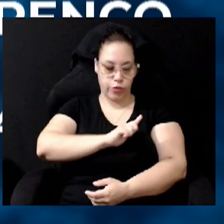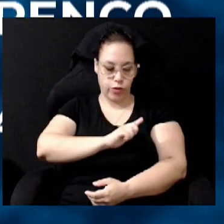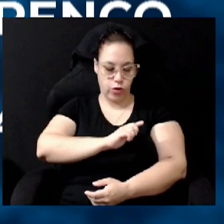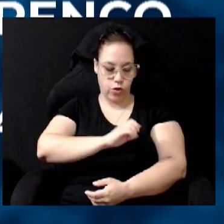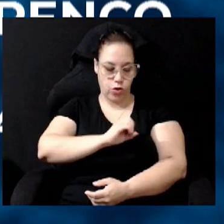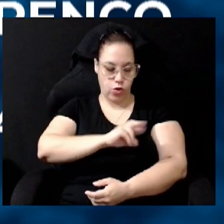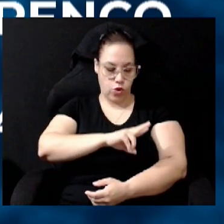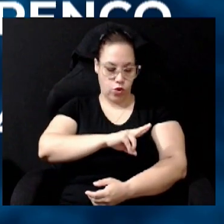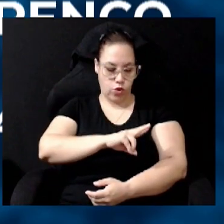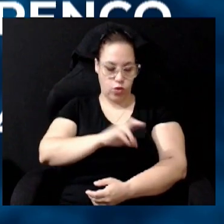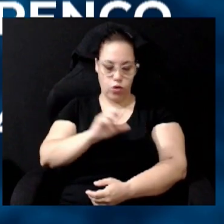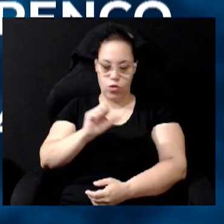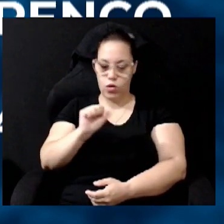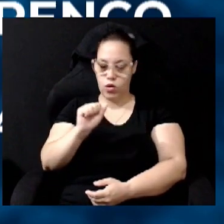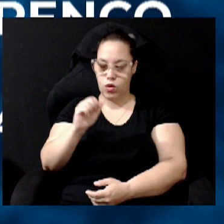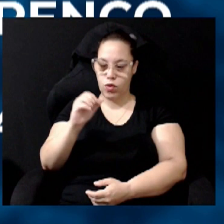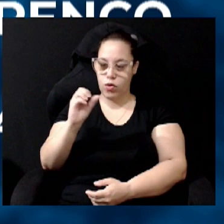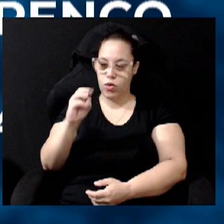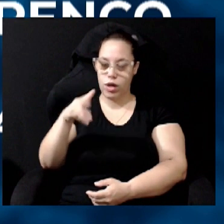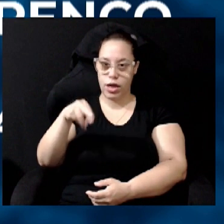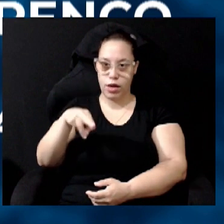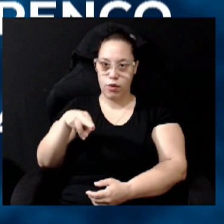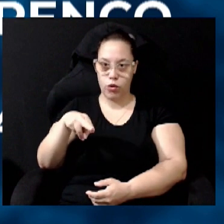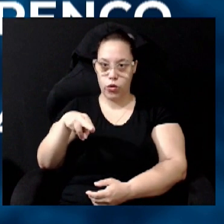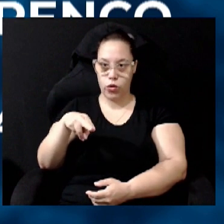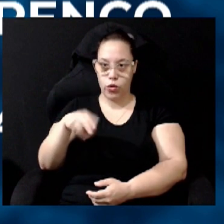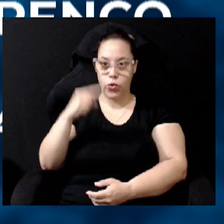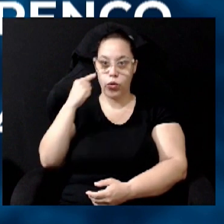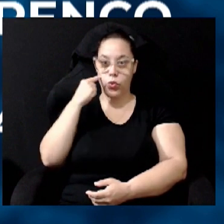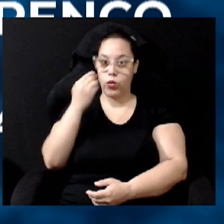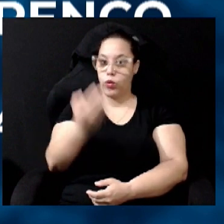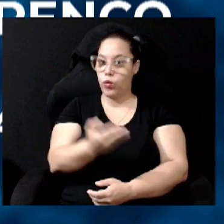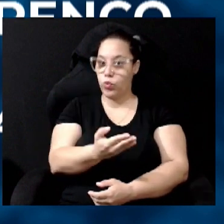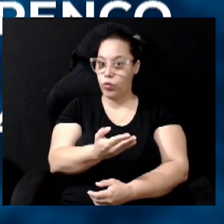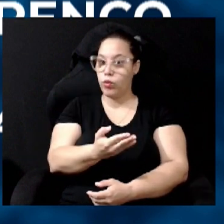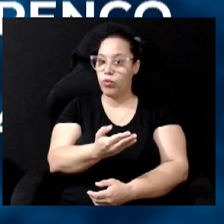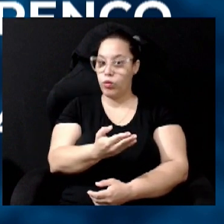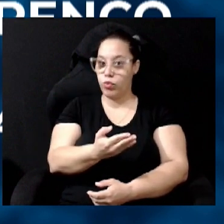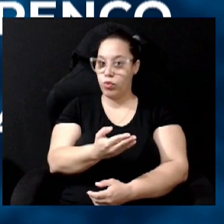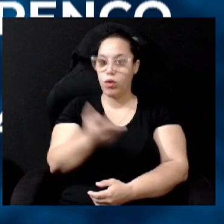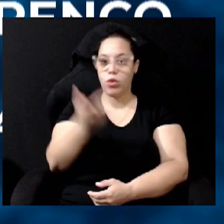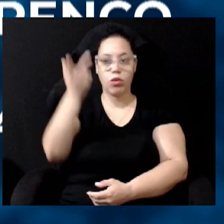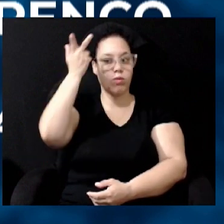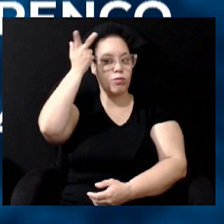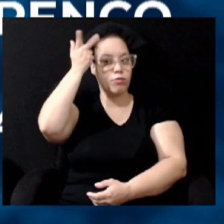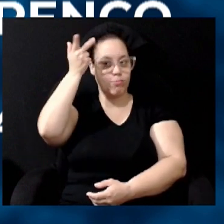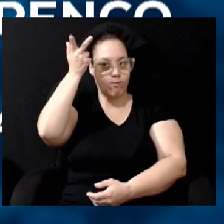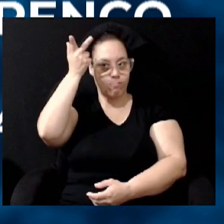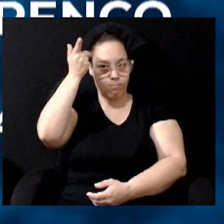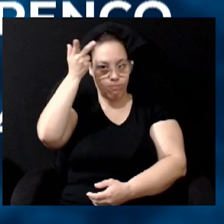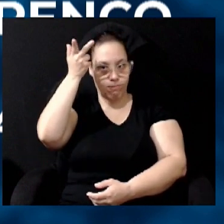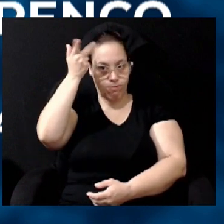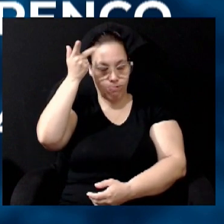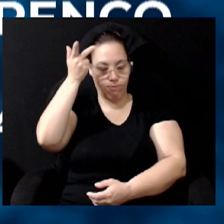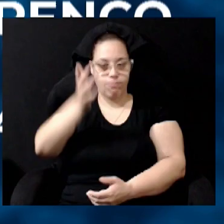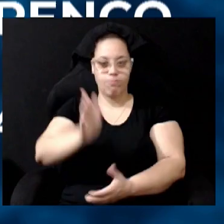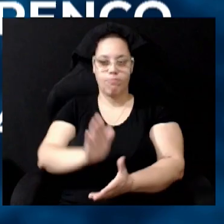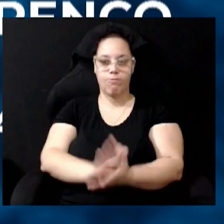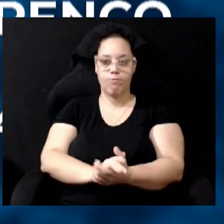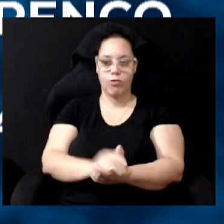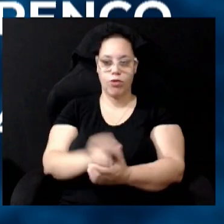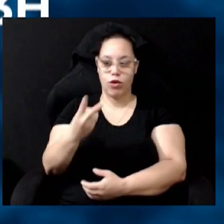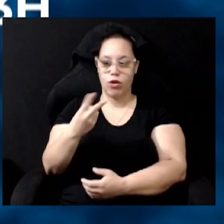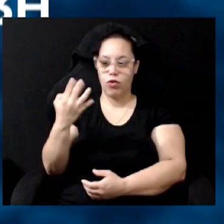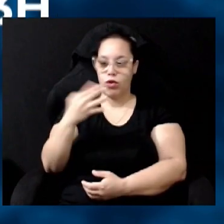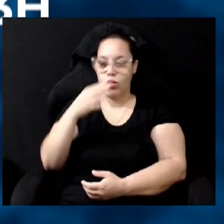as UPAs Campo Grande, São José, Anchieta e Carlos Lourenço funcionam normalmente 24